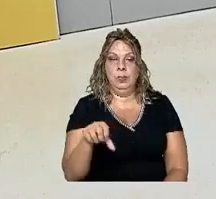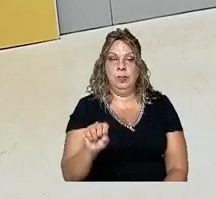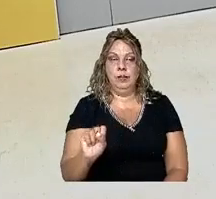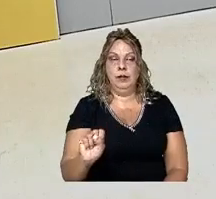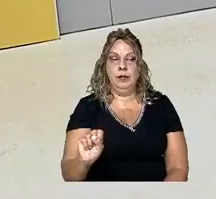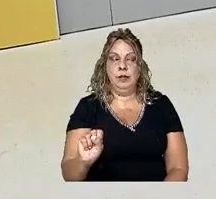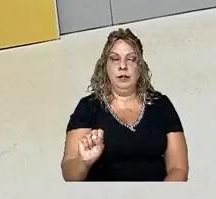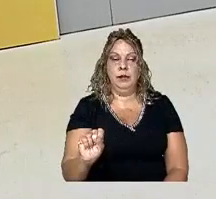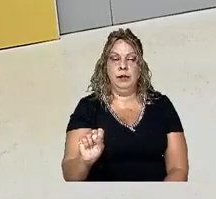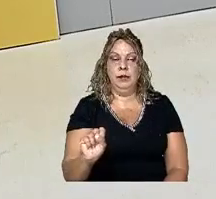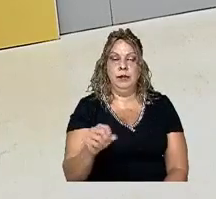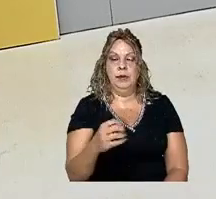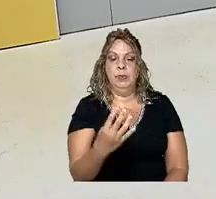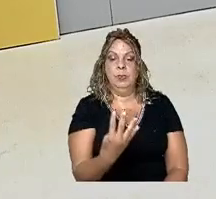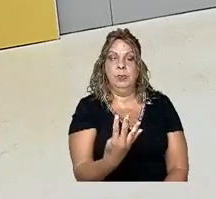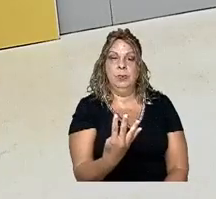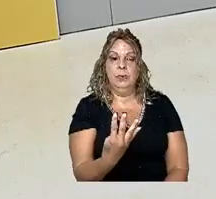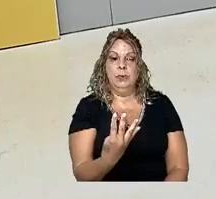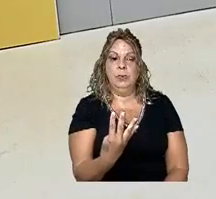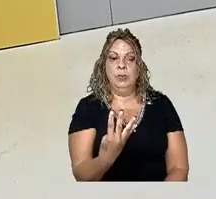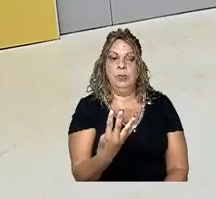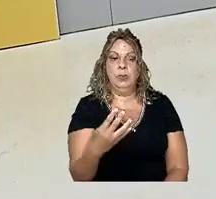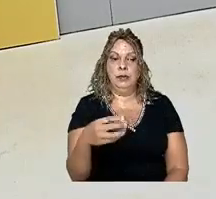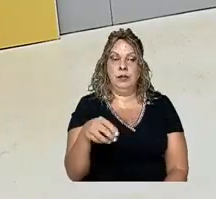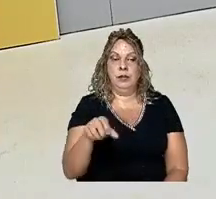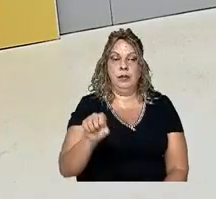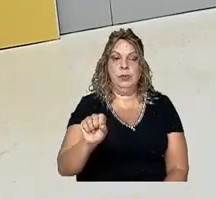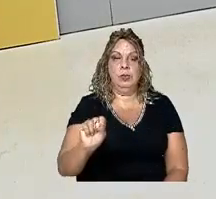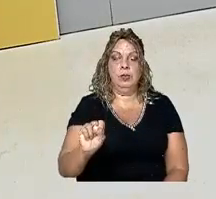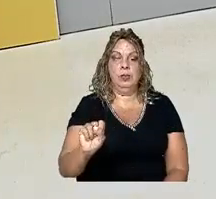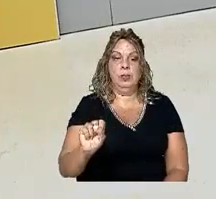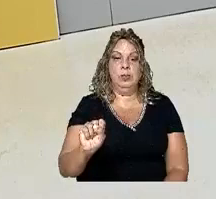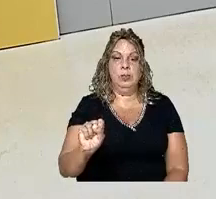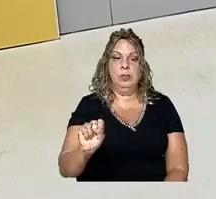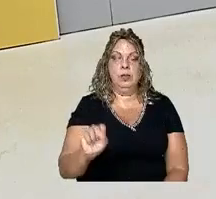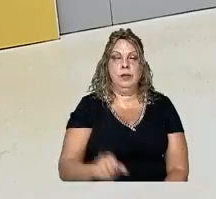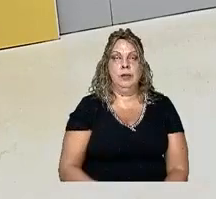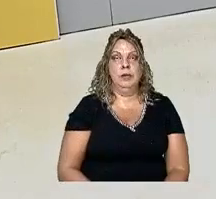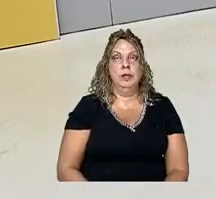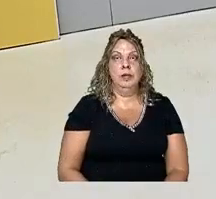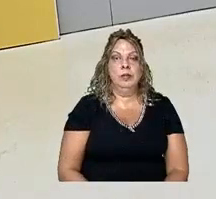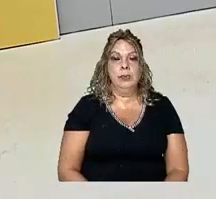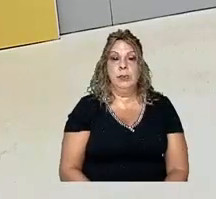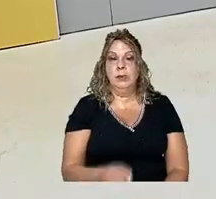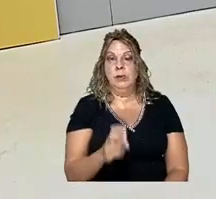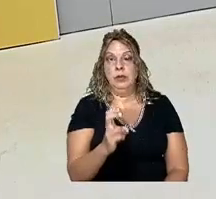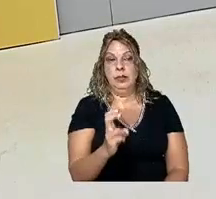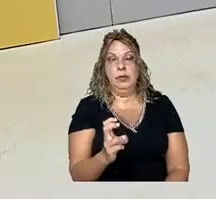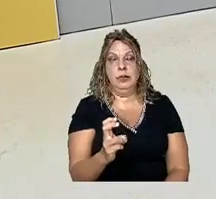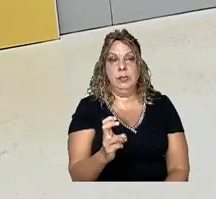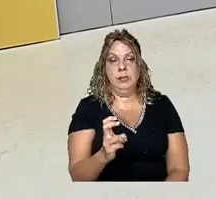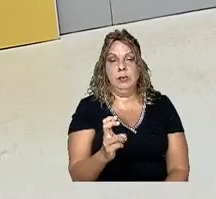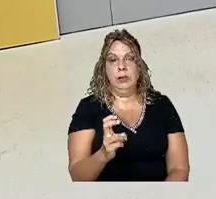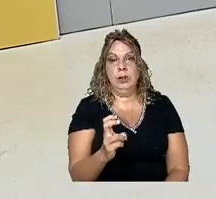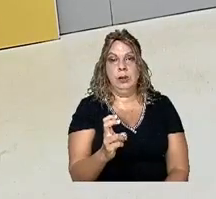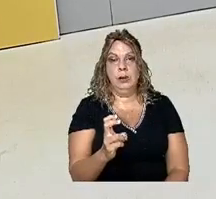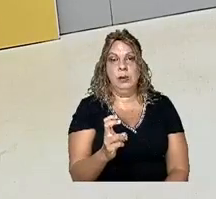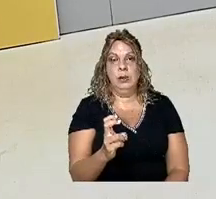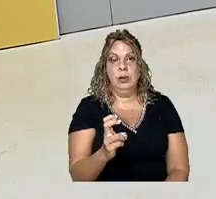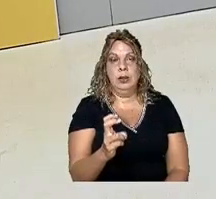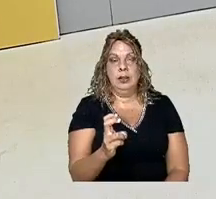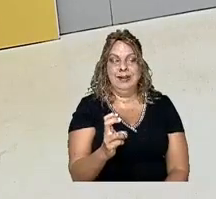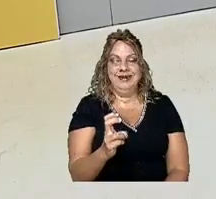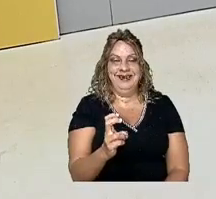48, 48, já tá sorteado 48, tá valendo R$5.000, 5 mil eu disse, saiu